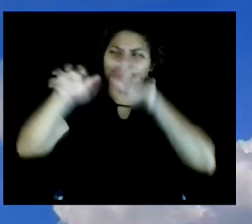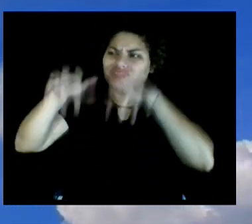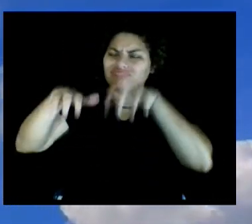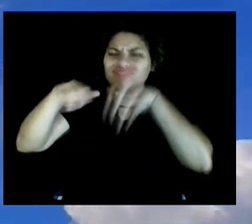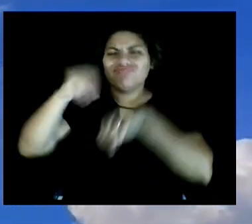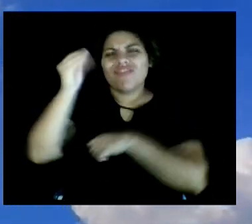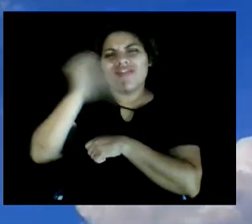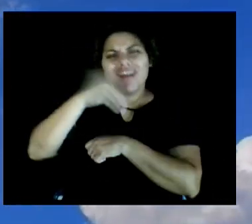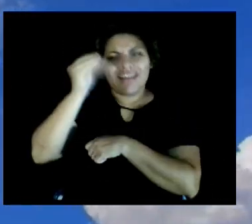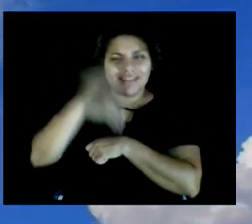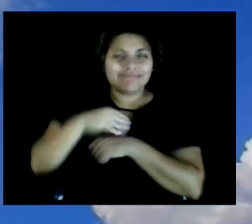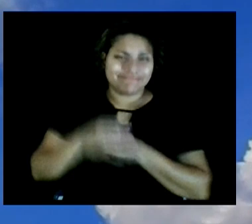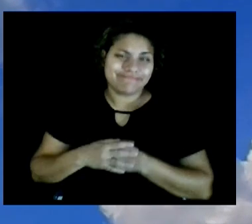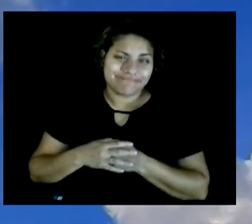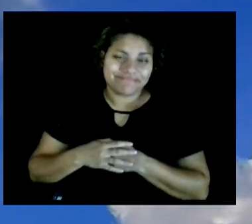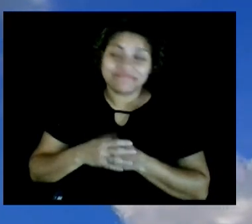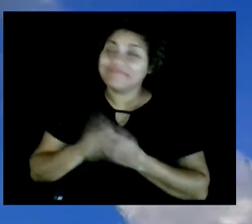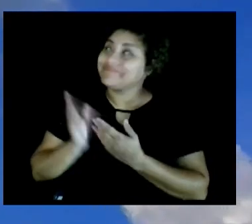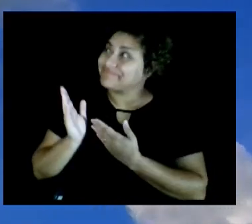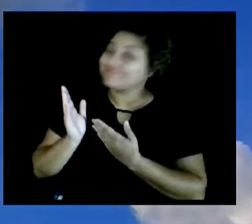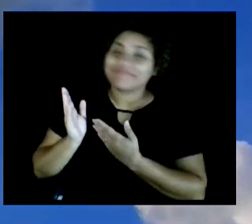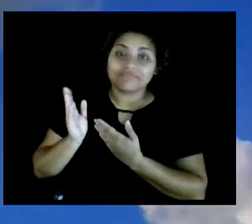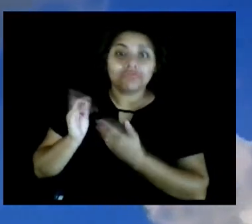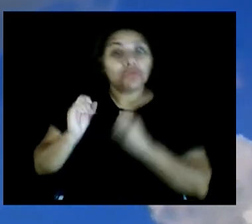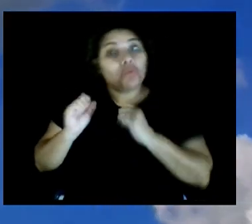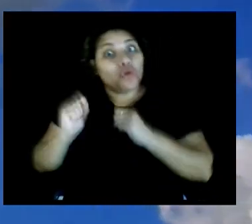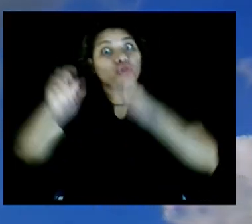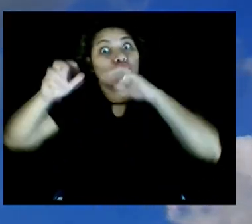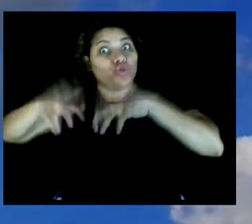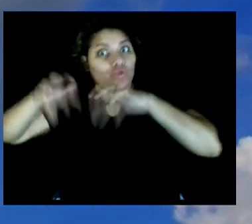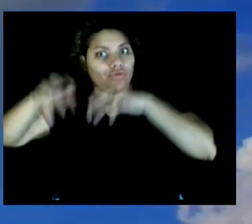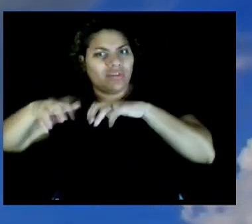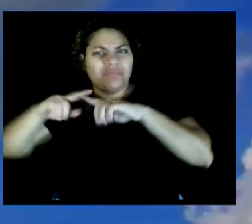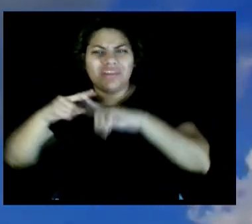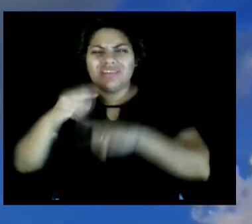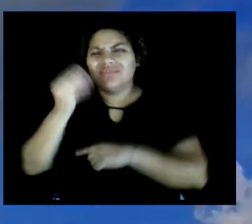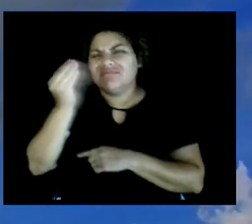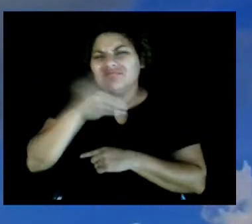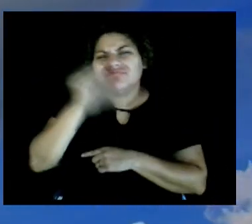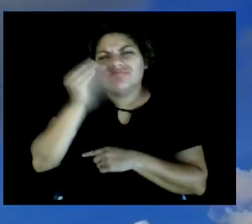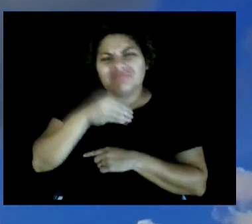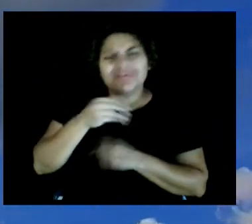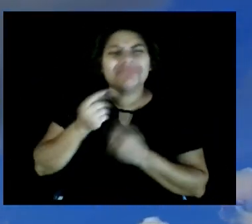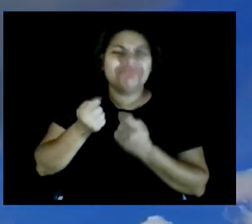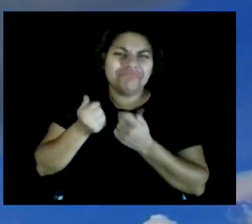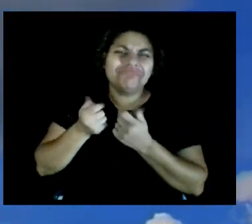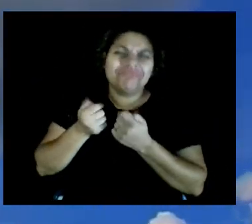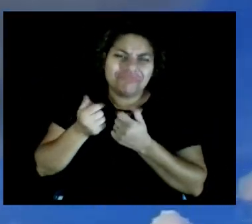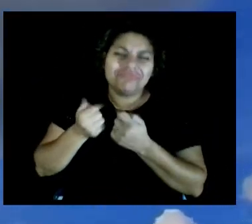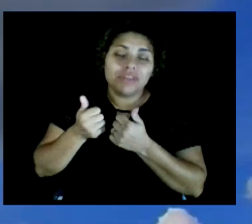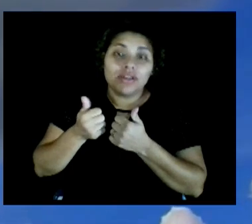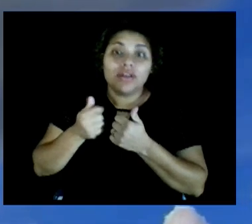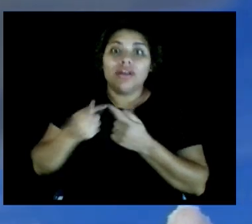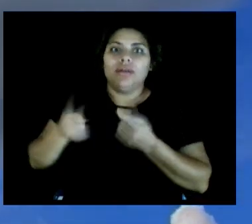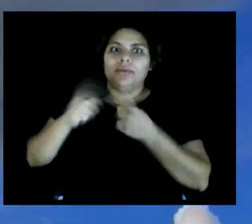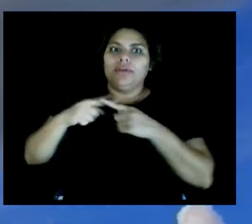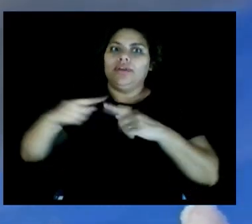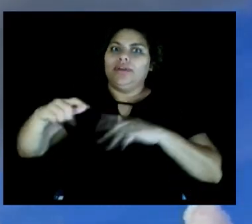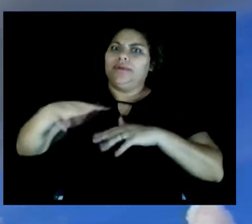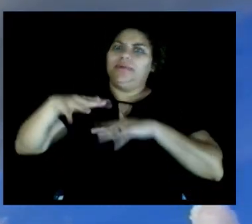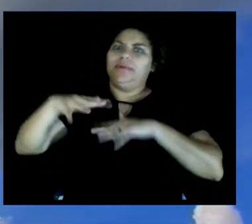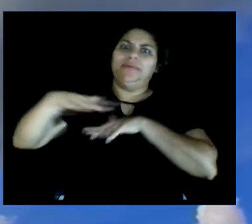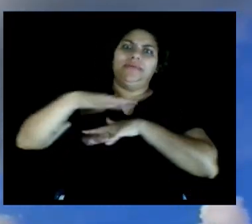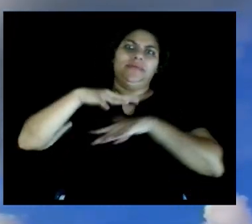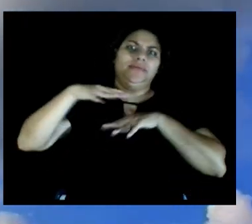probabilidade 48%, pode ser que chova mesmo, mas 3 milímetros, então pouca coisa. E a sensação térmica, 35